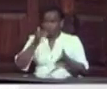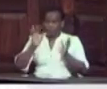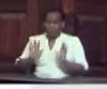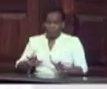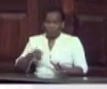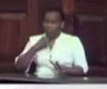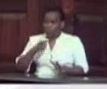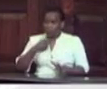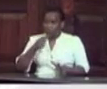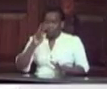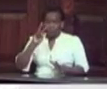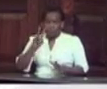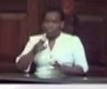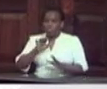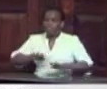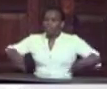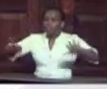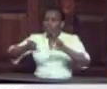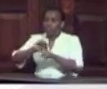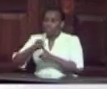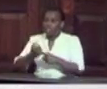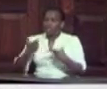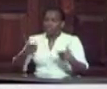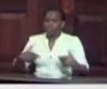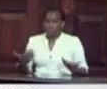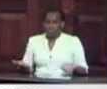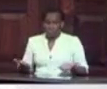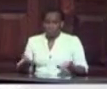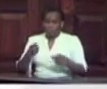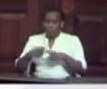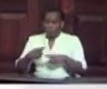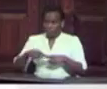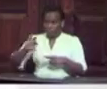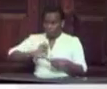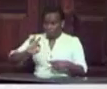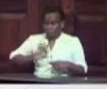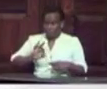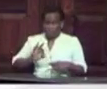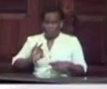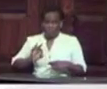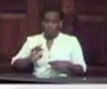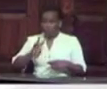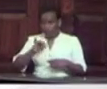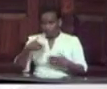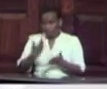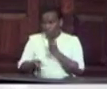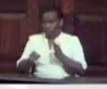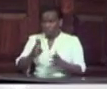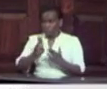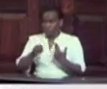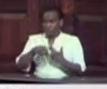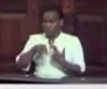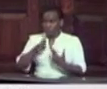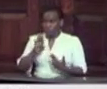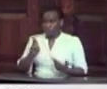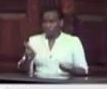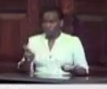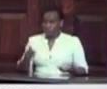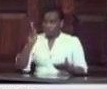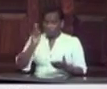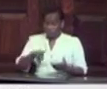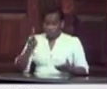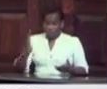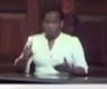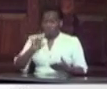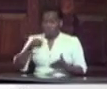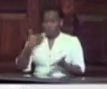eu não consigo ver o alcance social. Porque o policial civil vai ficar sem bilhete único. A